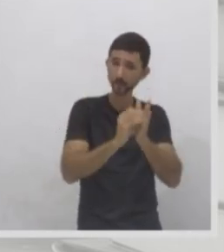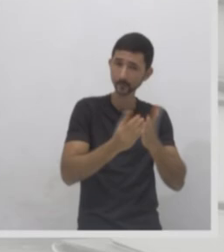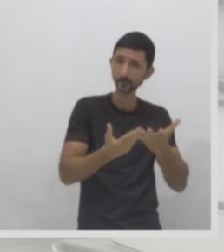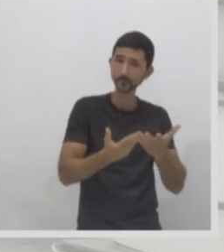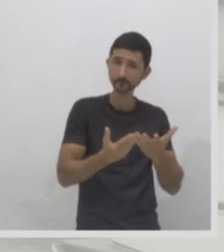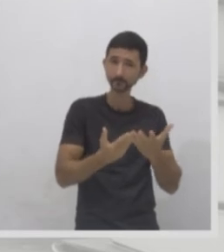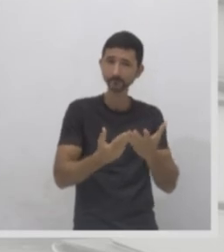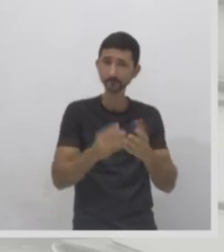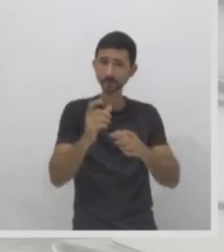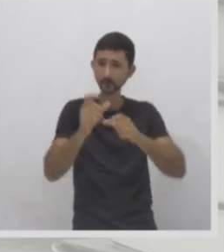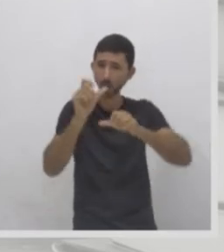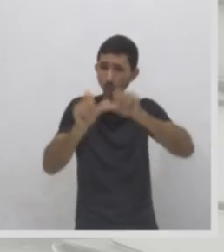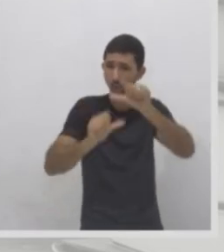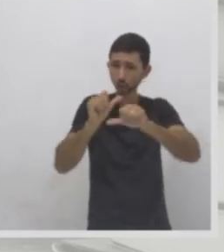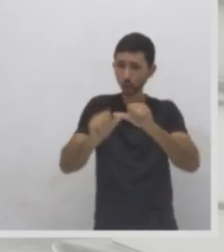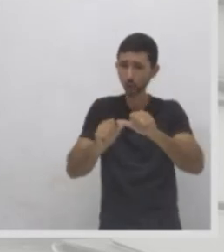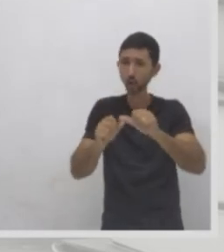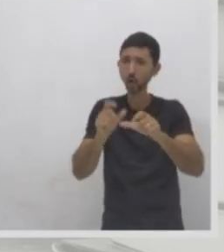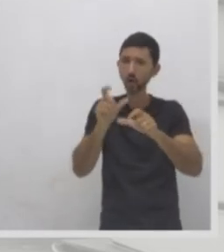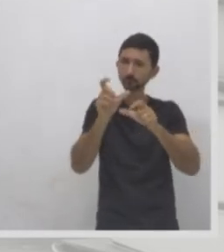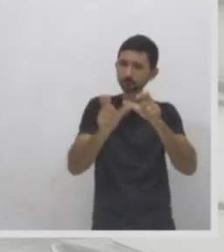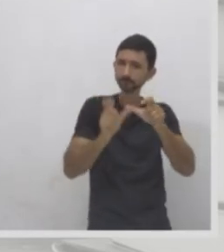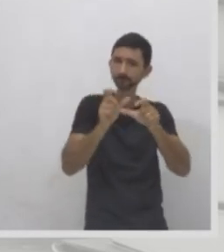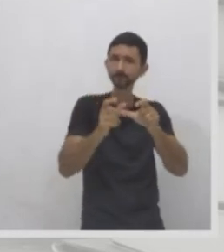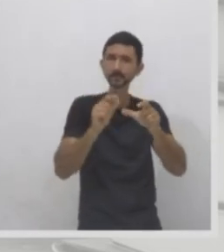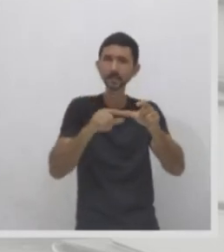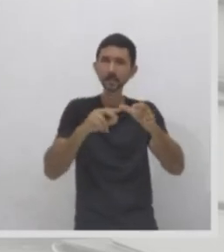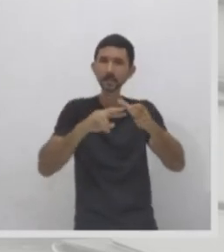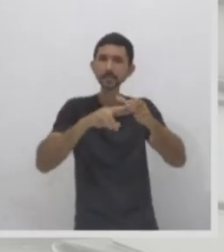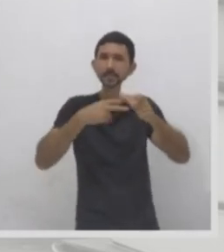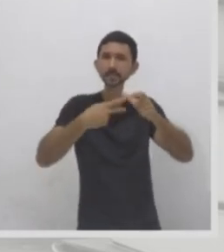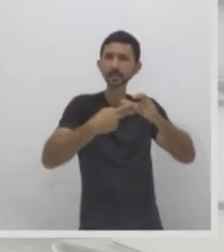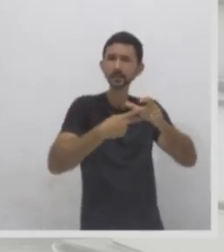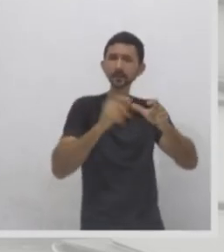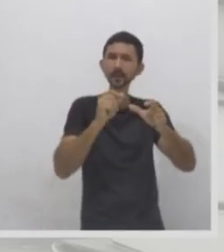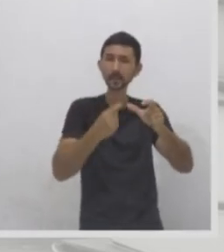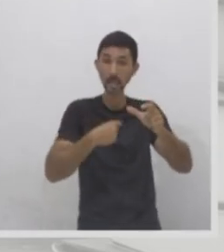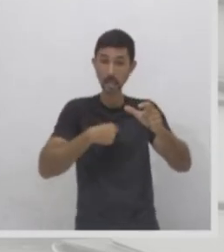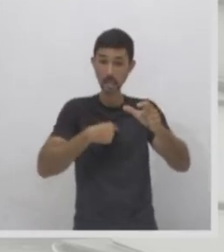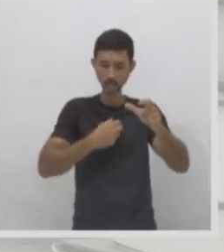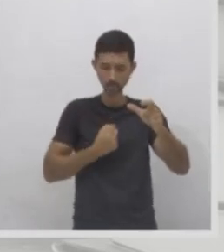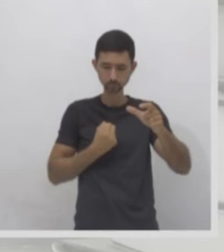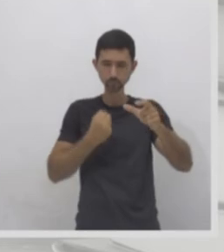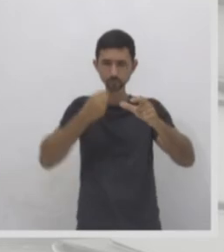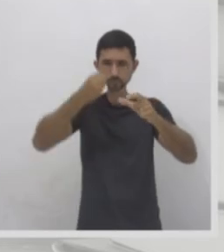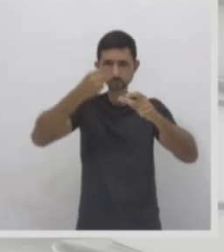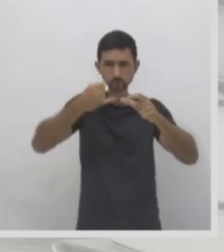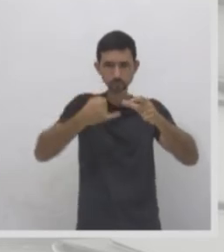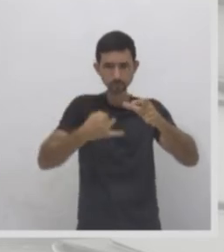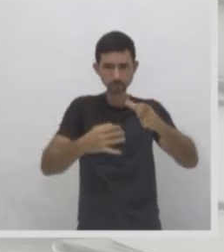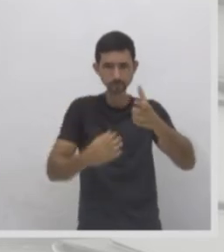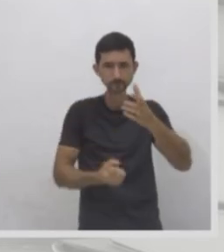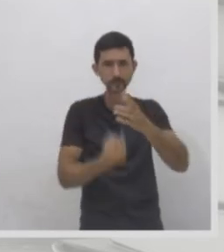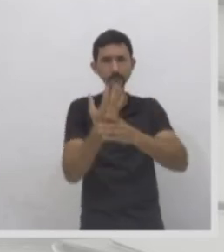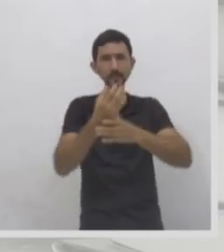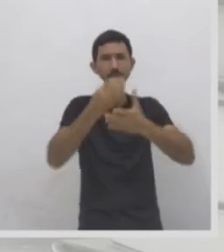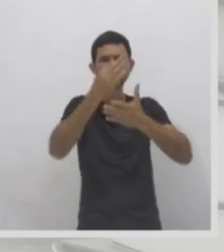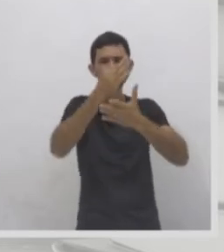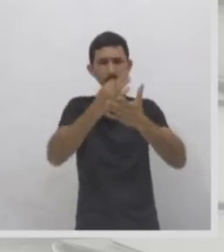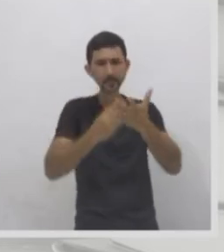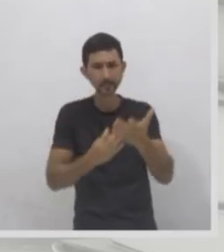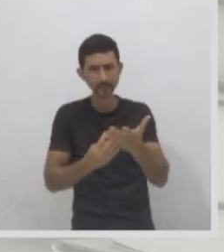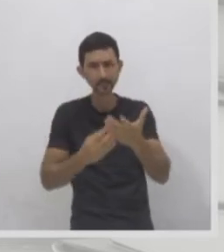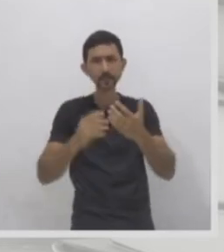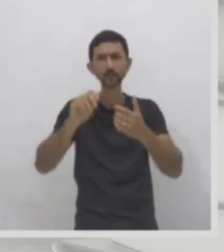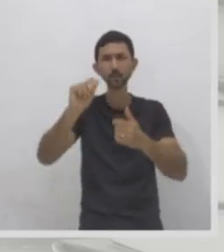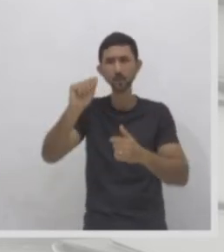são modificadores, isso significa que quando eu, produtor do texto, me utilizo do adjunto adnominal e